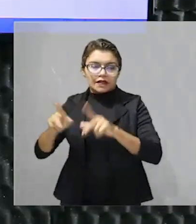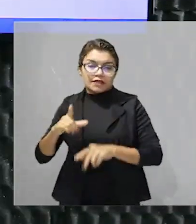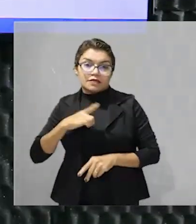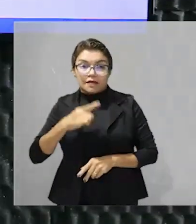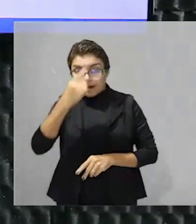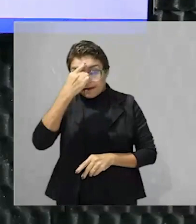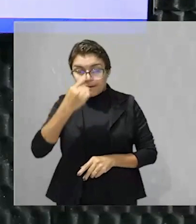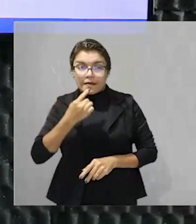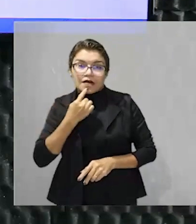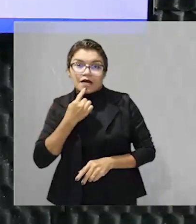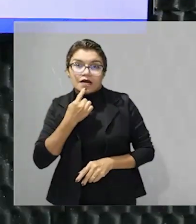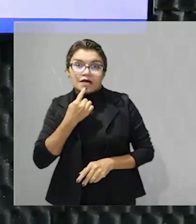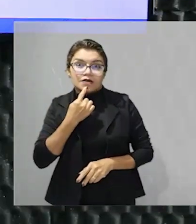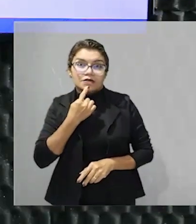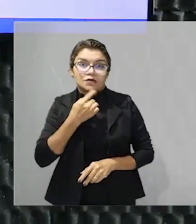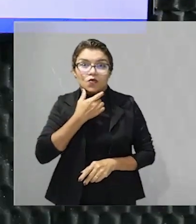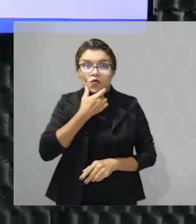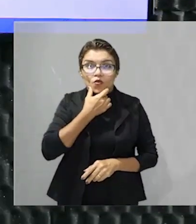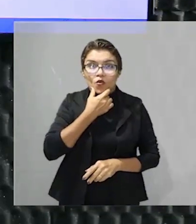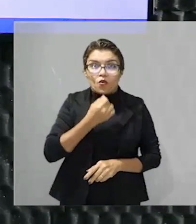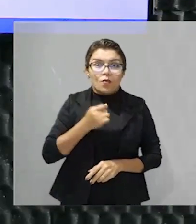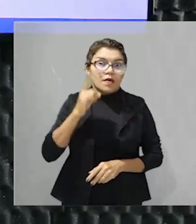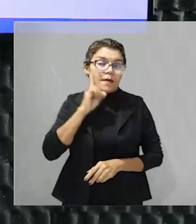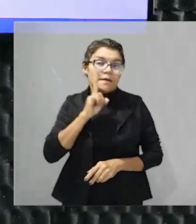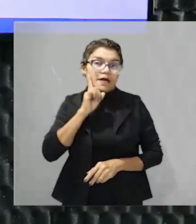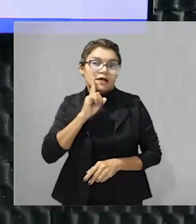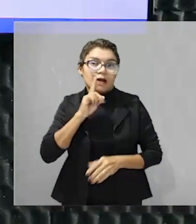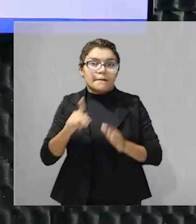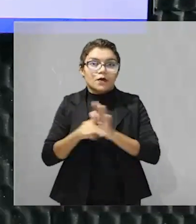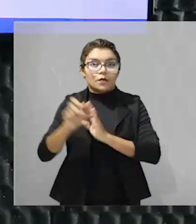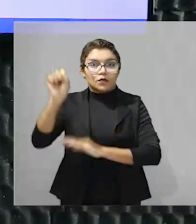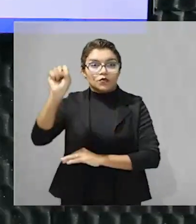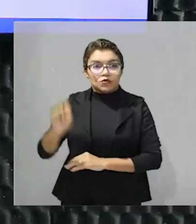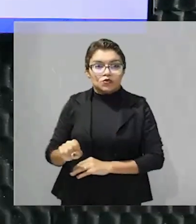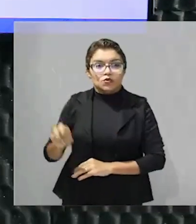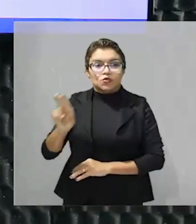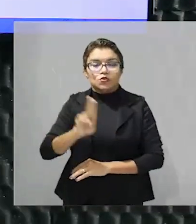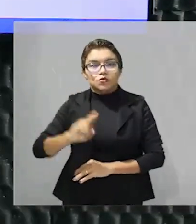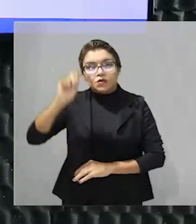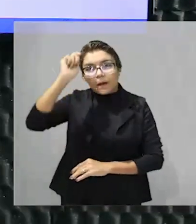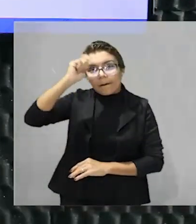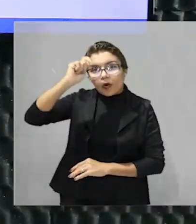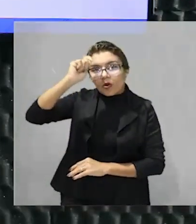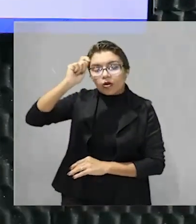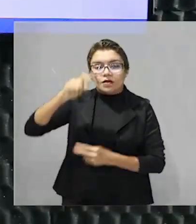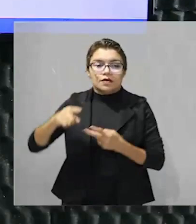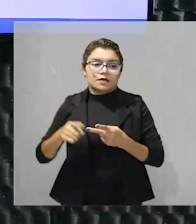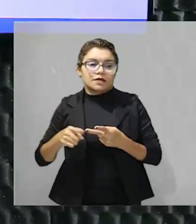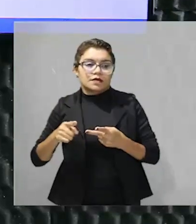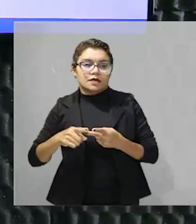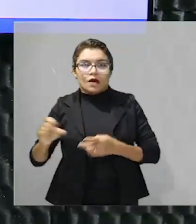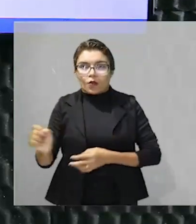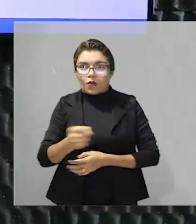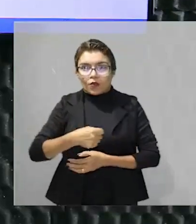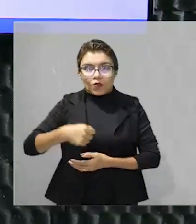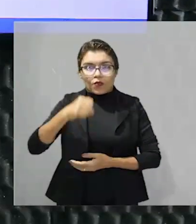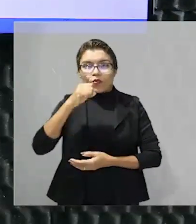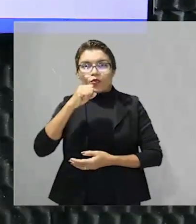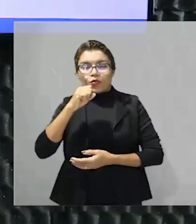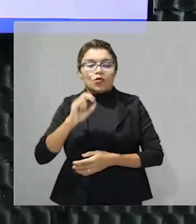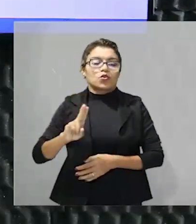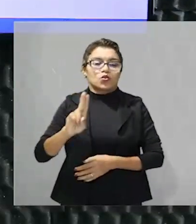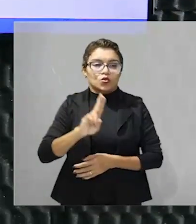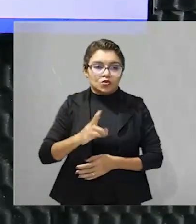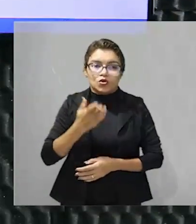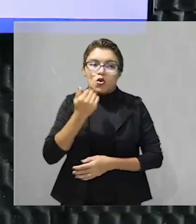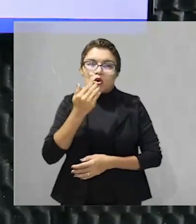do típico americano sulista, tá? Então, ele usa o boné, ele bebe cerveja, ele usa ou ele